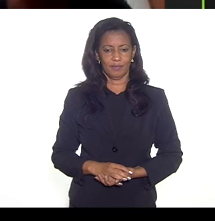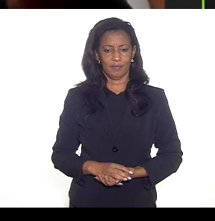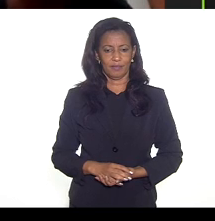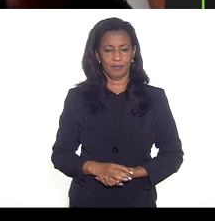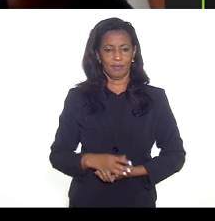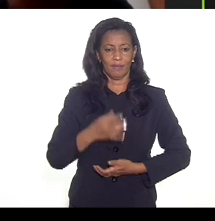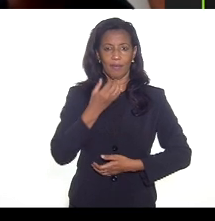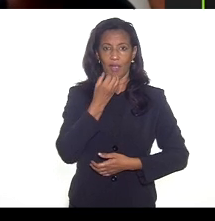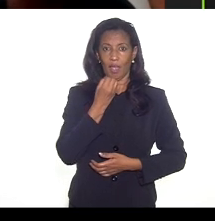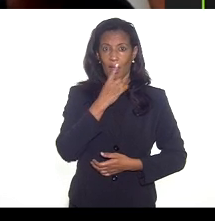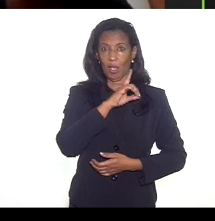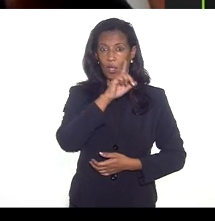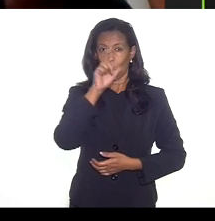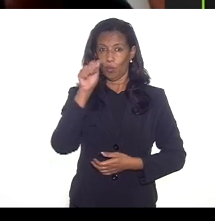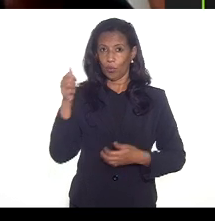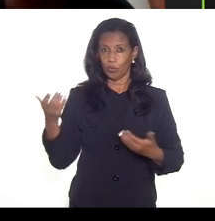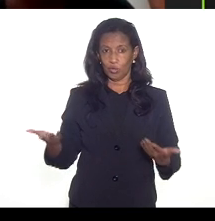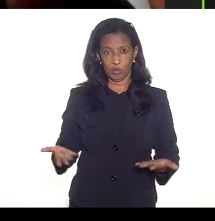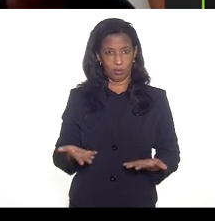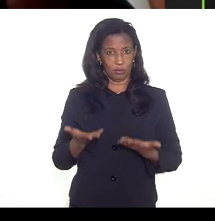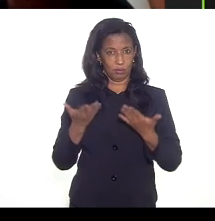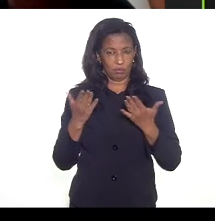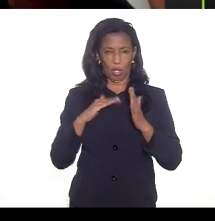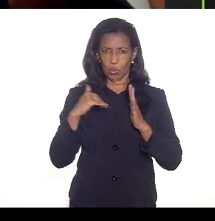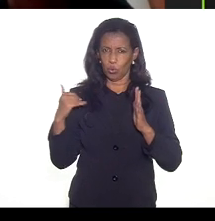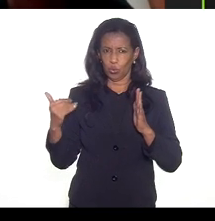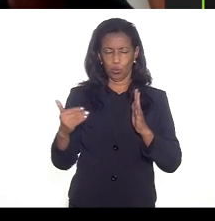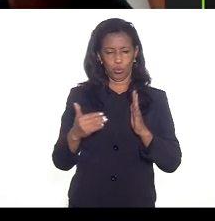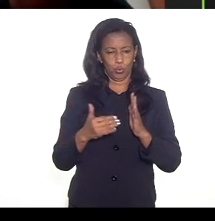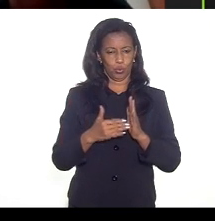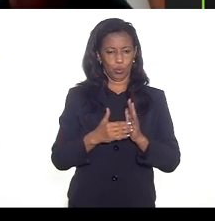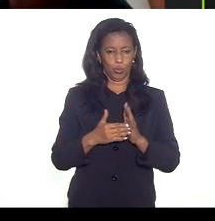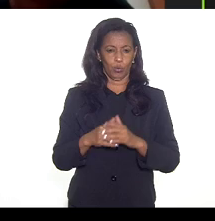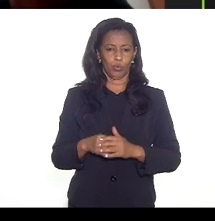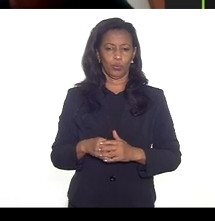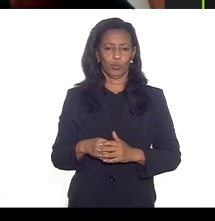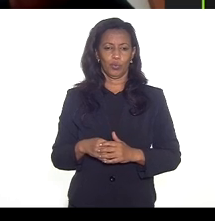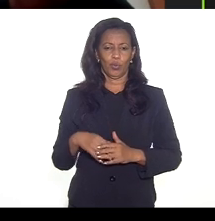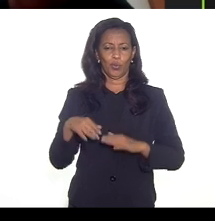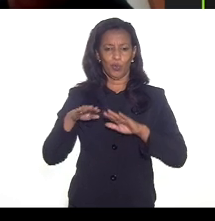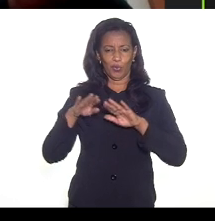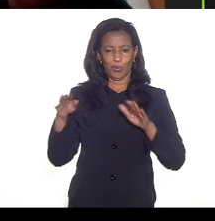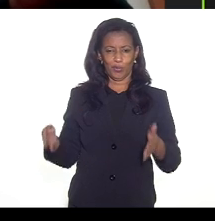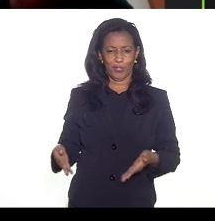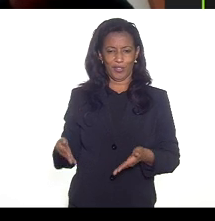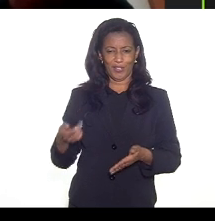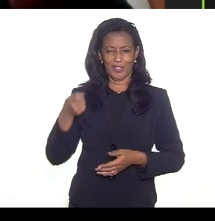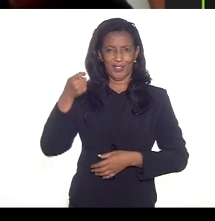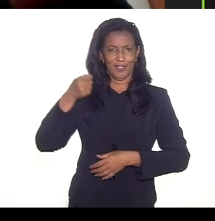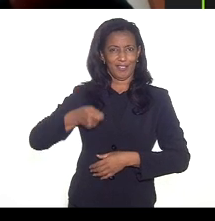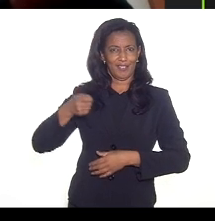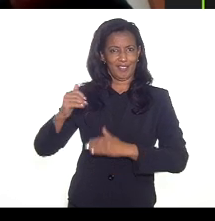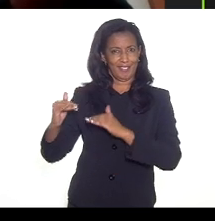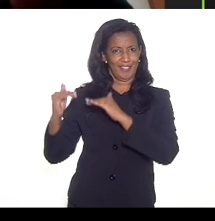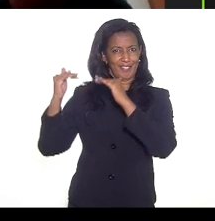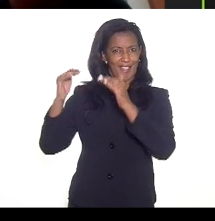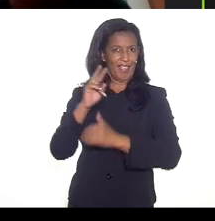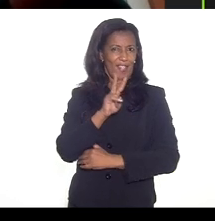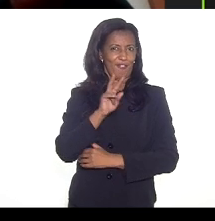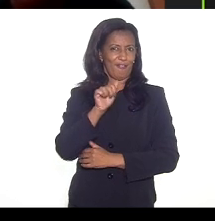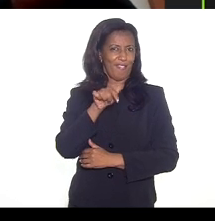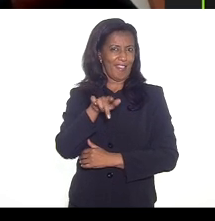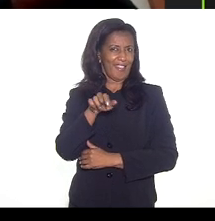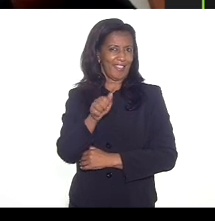Bom dia a todas, todo, né, o nosso desembargador presente, doutor Wagner, e a